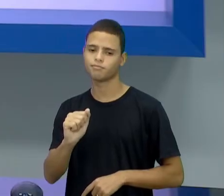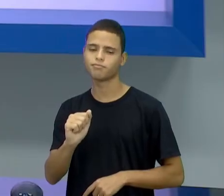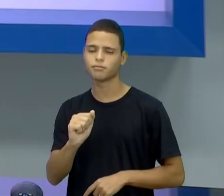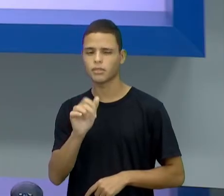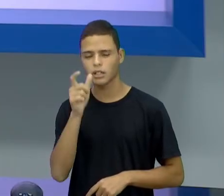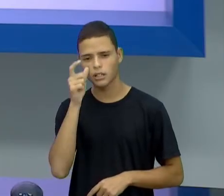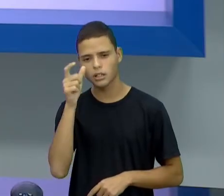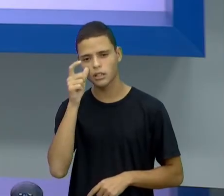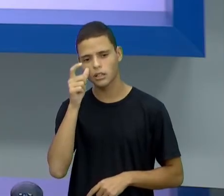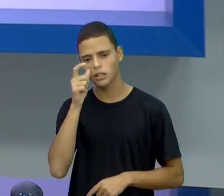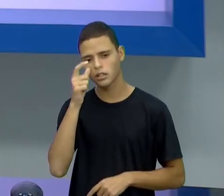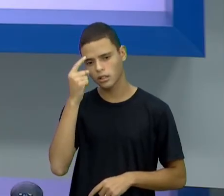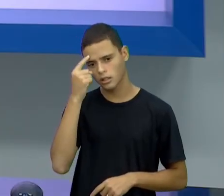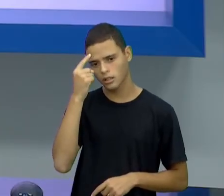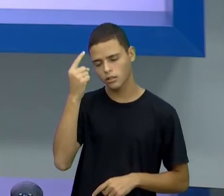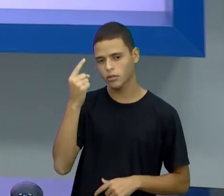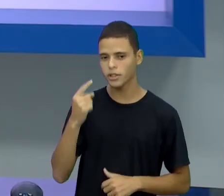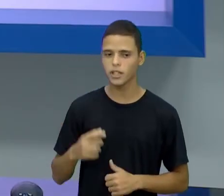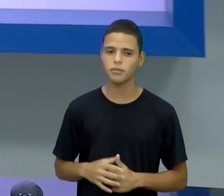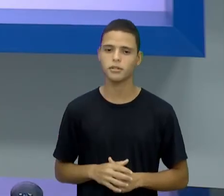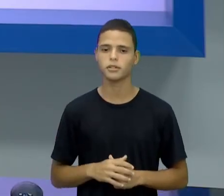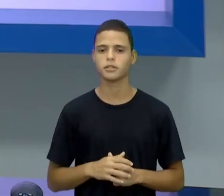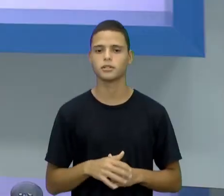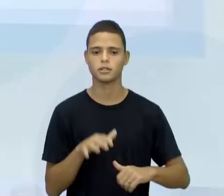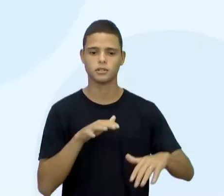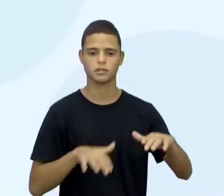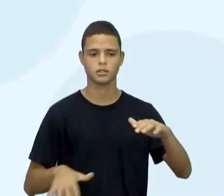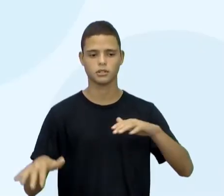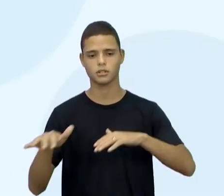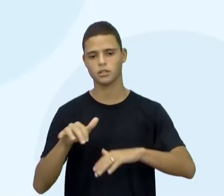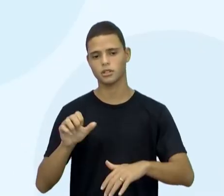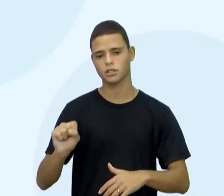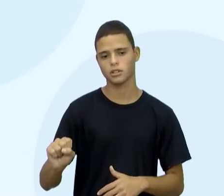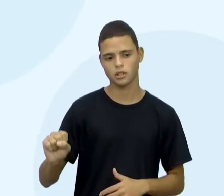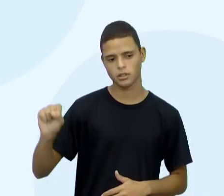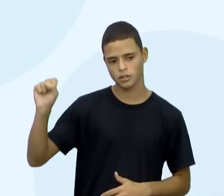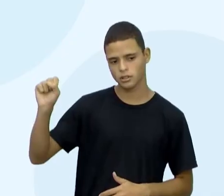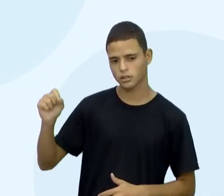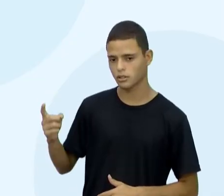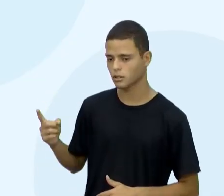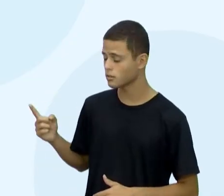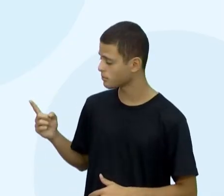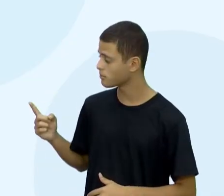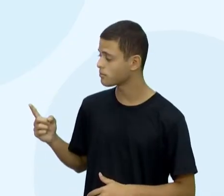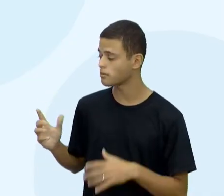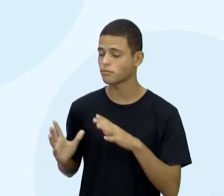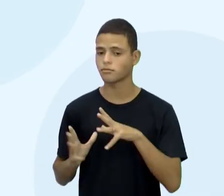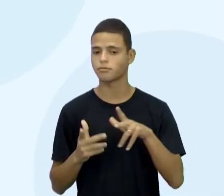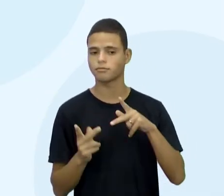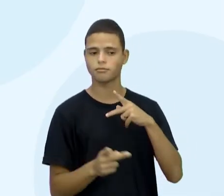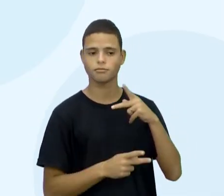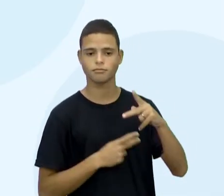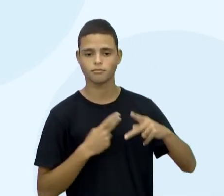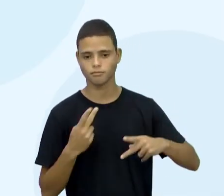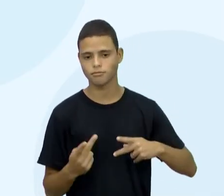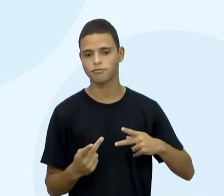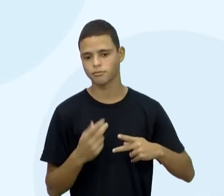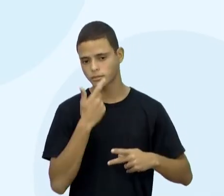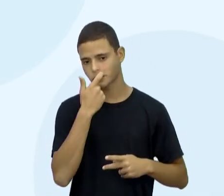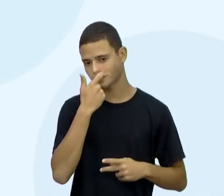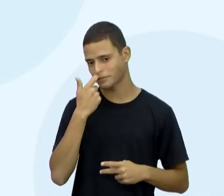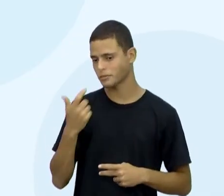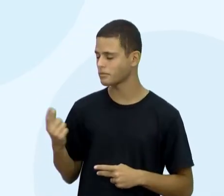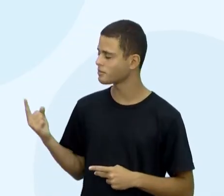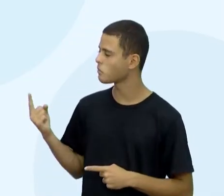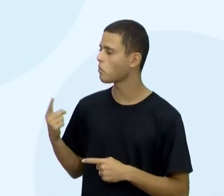é interessante, né, falar sobre essa região que fica no extremo sul do planeta, tem até a imagem que eu trouxe para vocês,